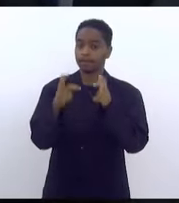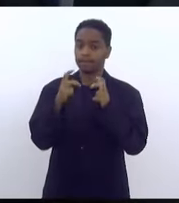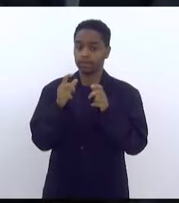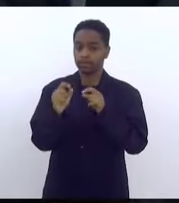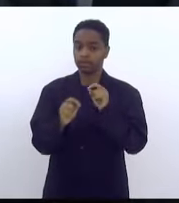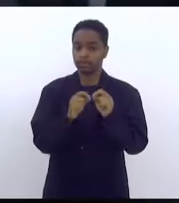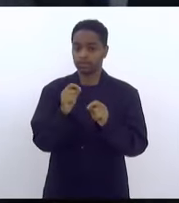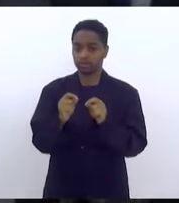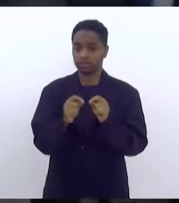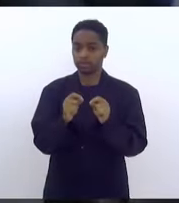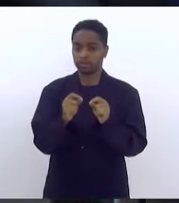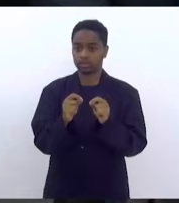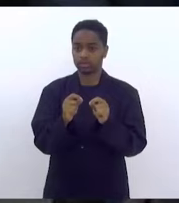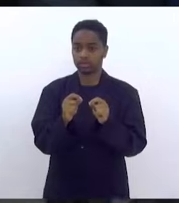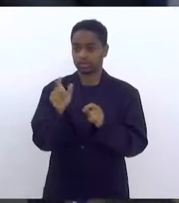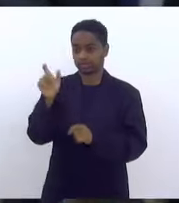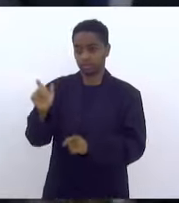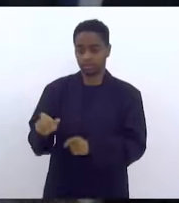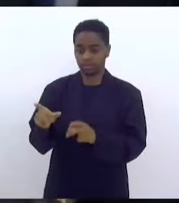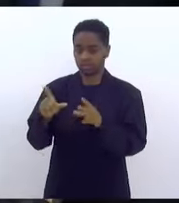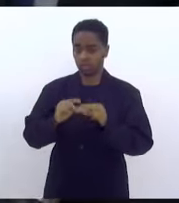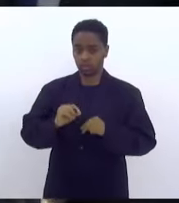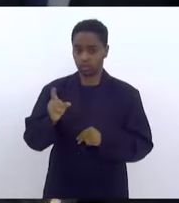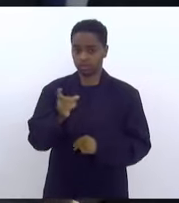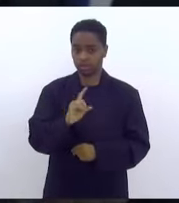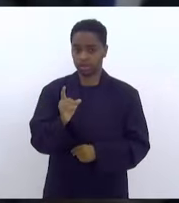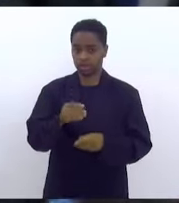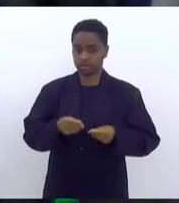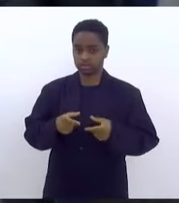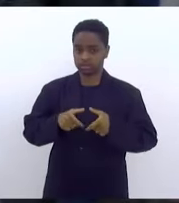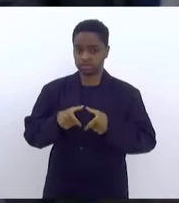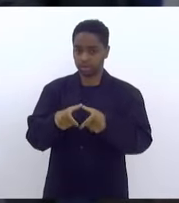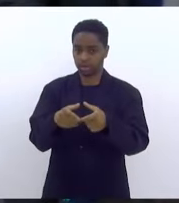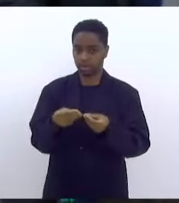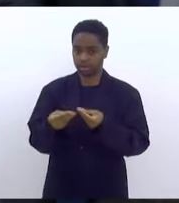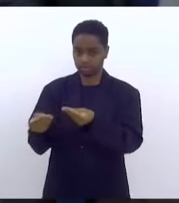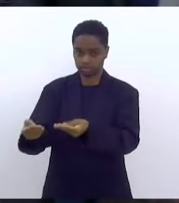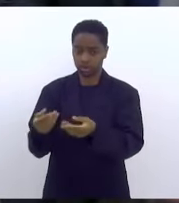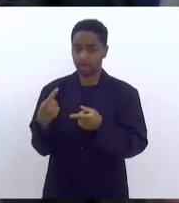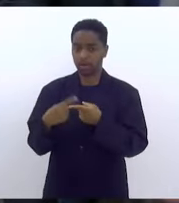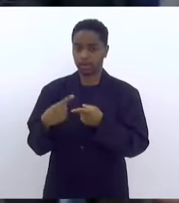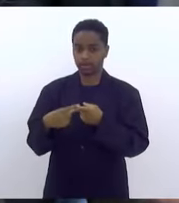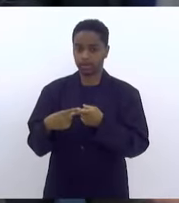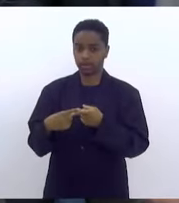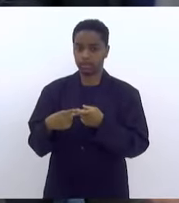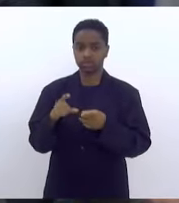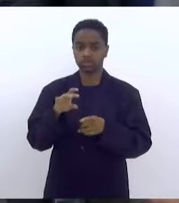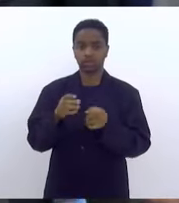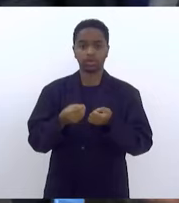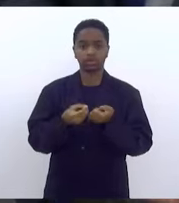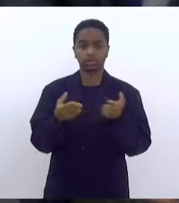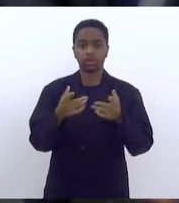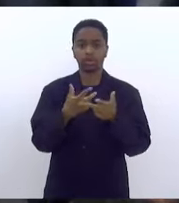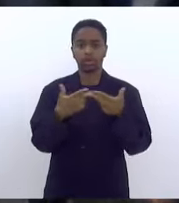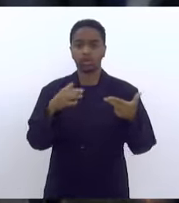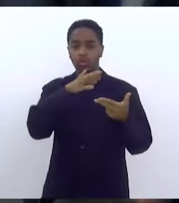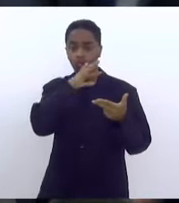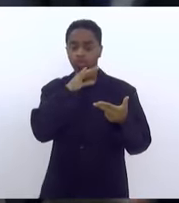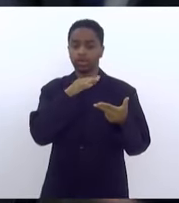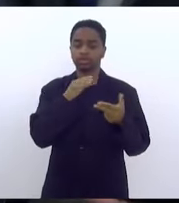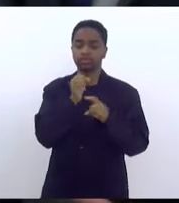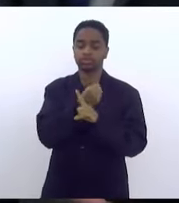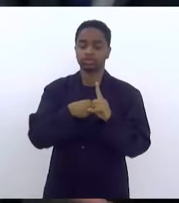tal agraciada, que definitivamente não merece ser contemplada com essa medalha, porque traz tudo de ruim para a sociedade, faz